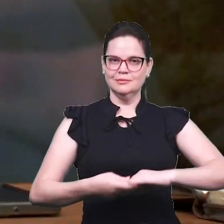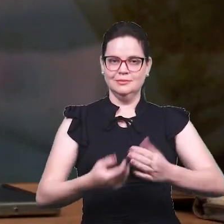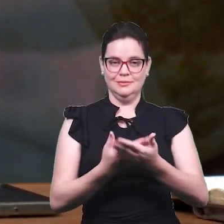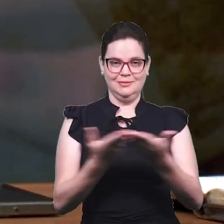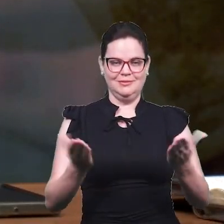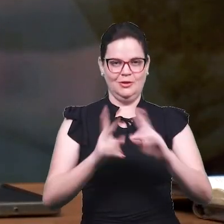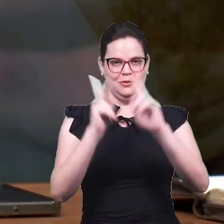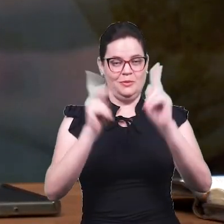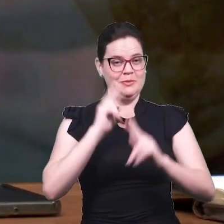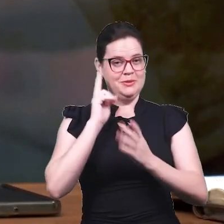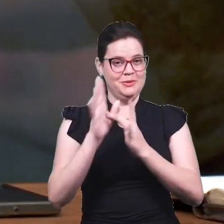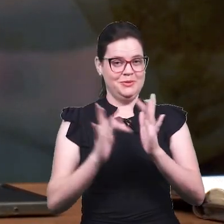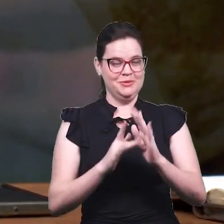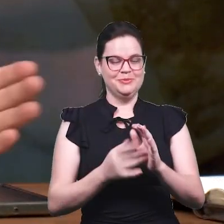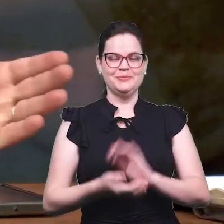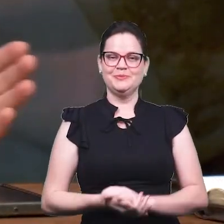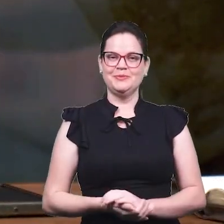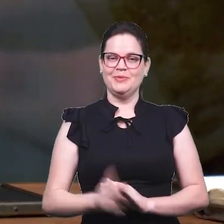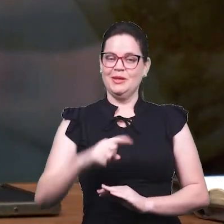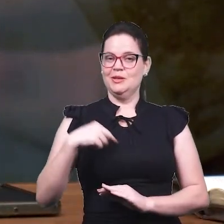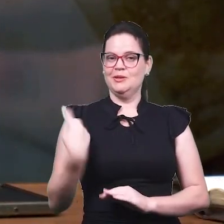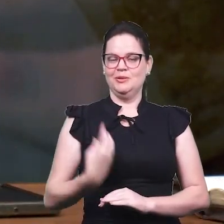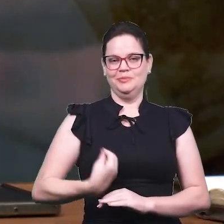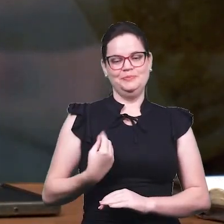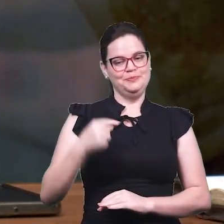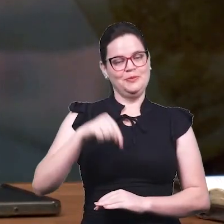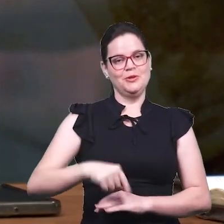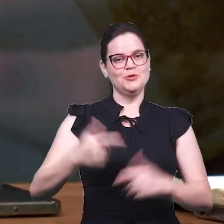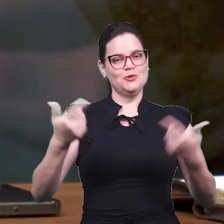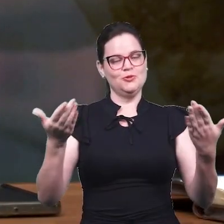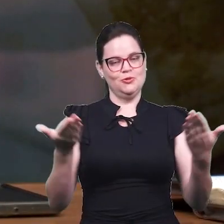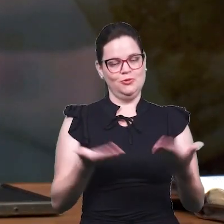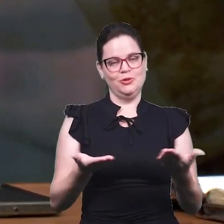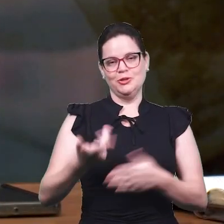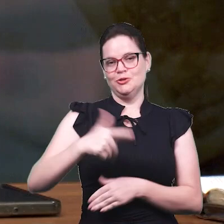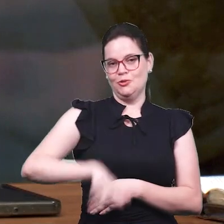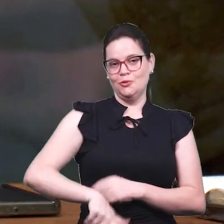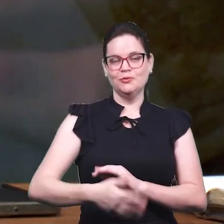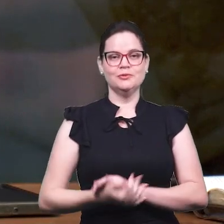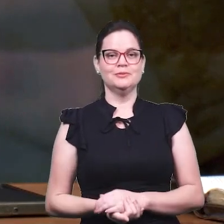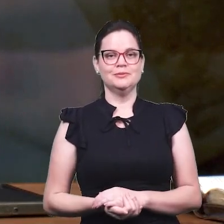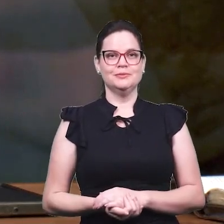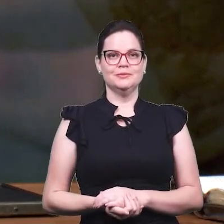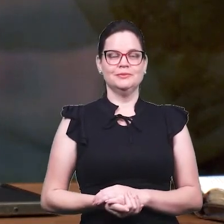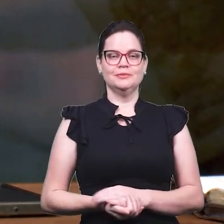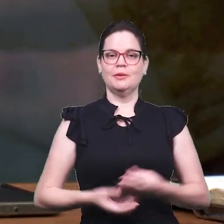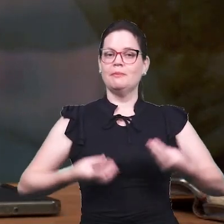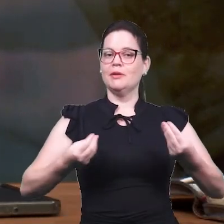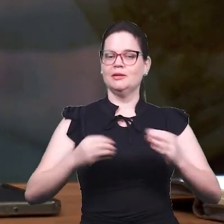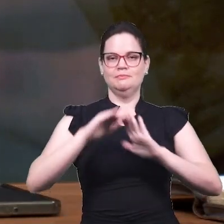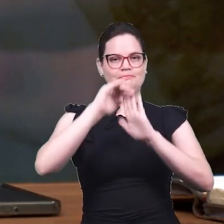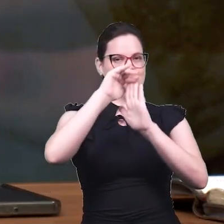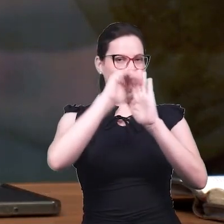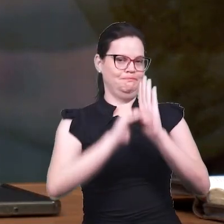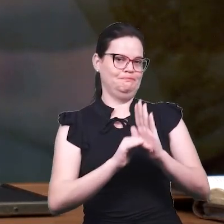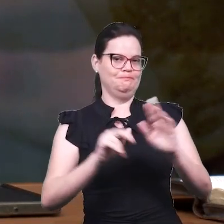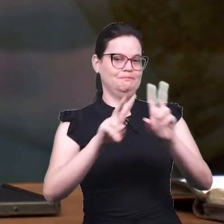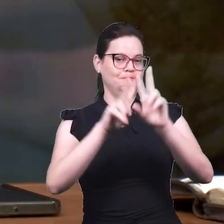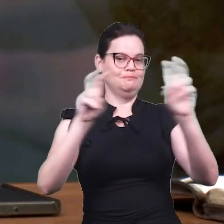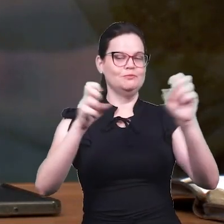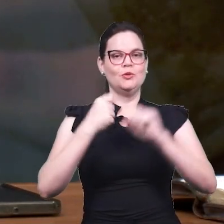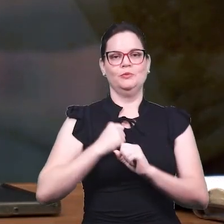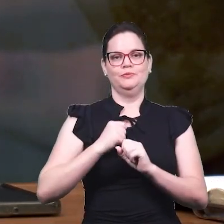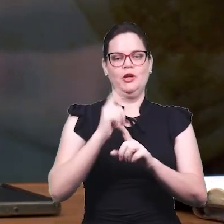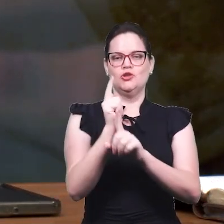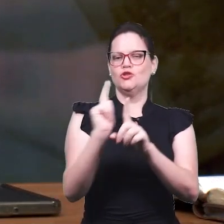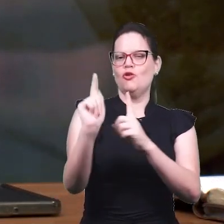A paz do Senhor a todos. Estamos mais uma vez reunidos aqui para o programa